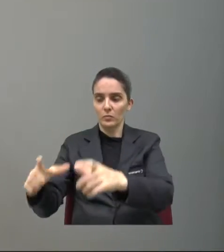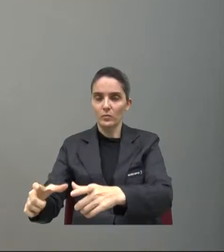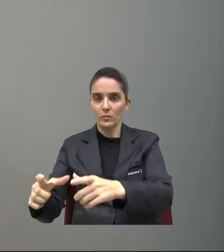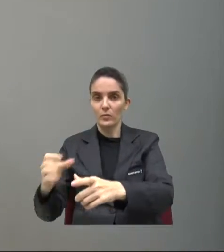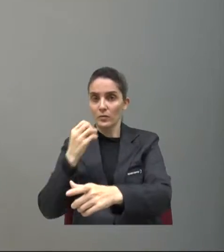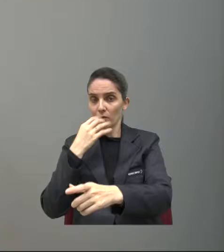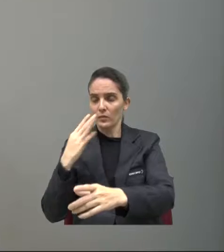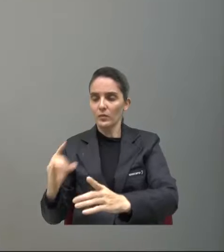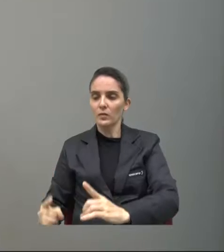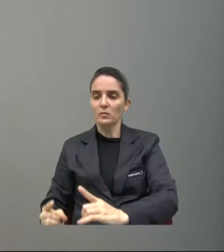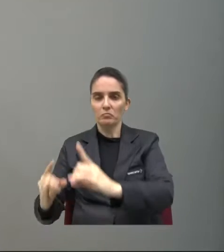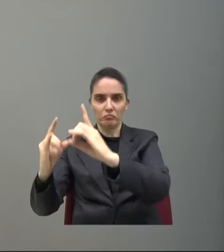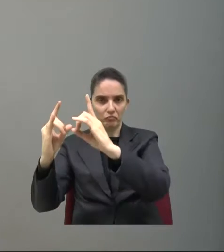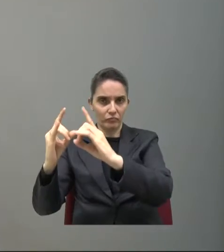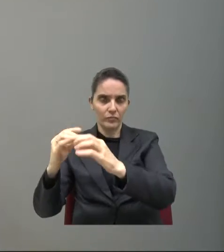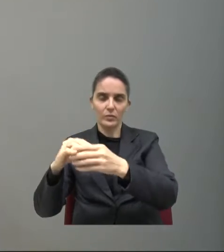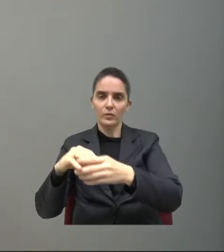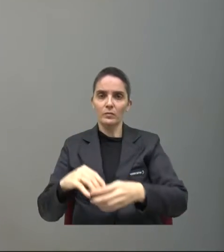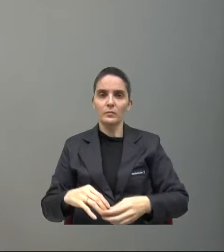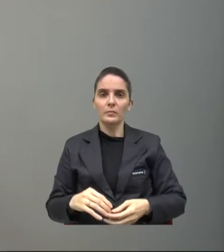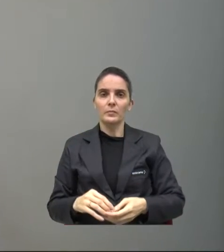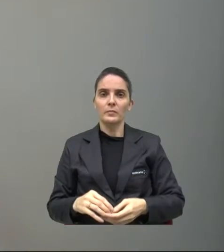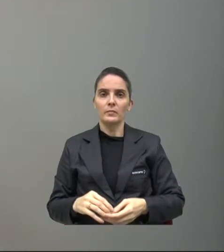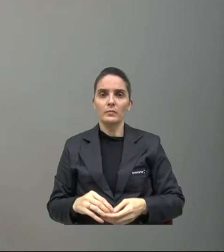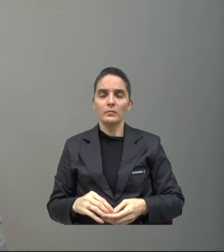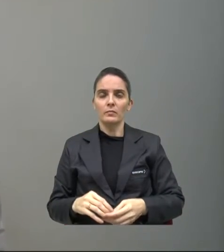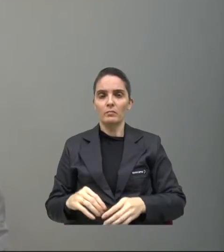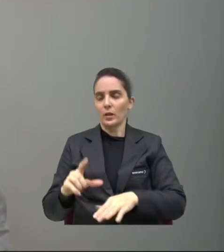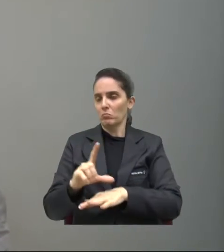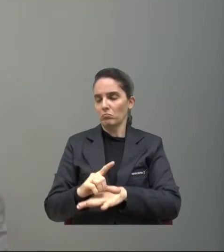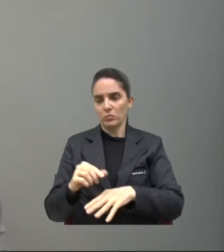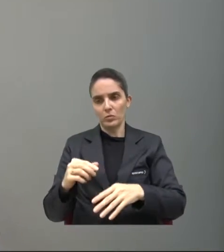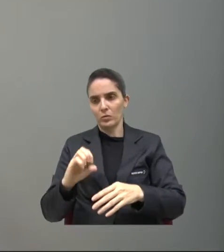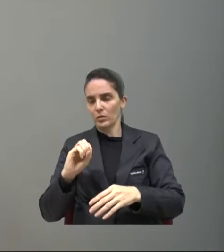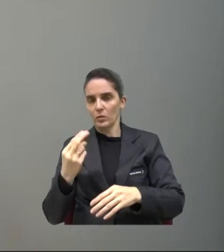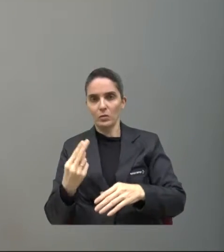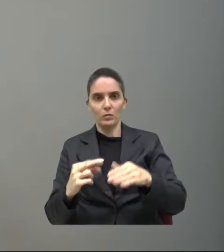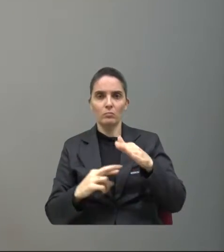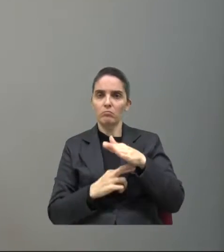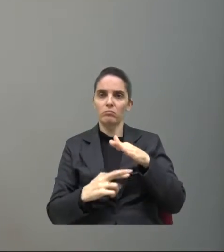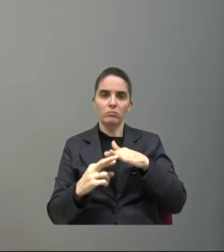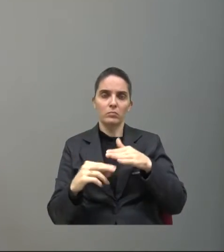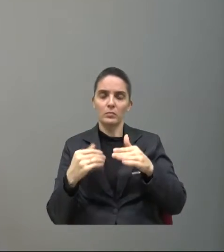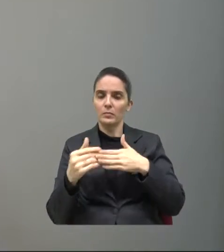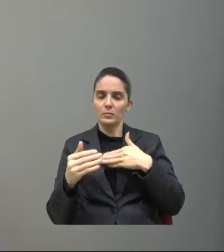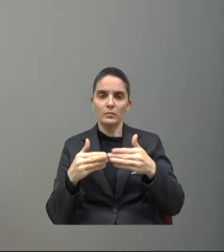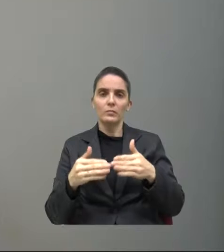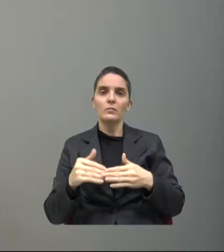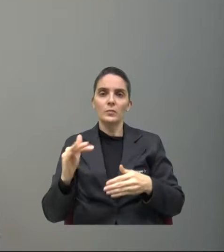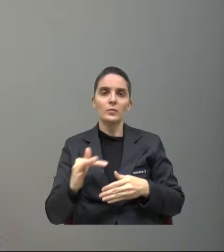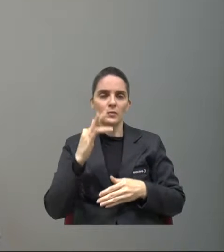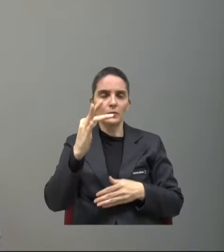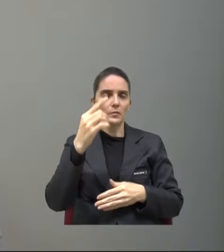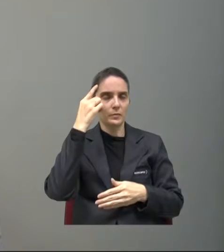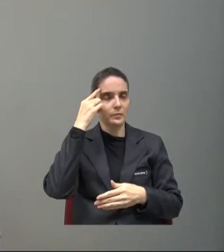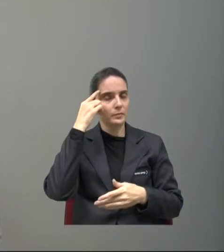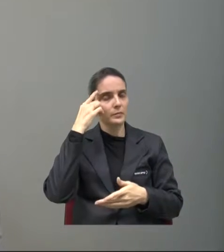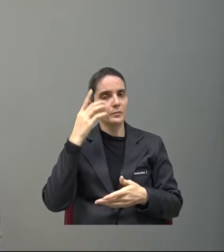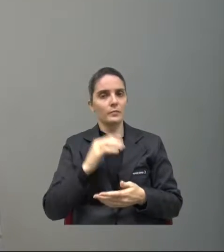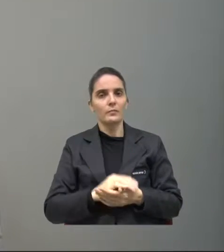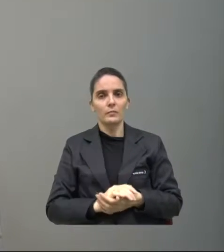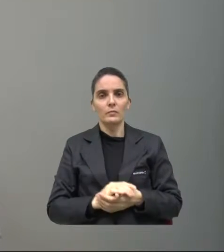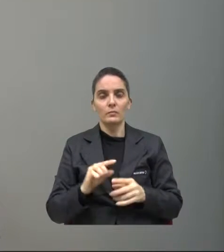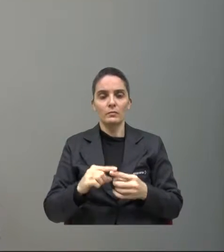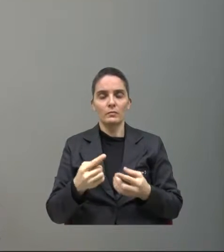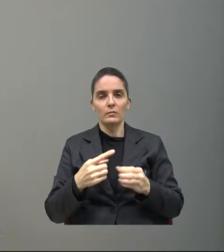de moradia, seja parte comercial, rodoviária, isso aí vem para um futuro, para um estudo futuro. Mas eu acho que a